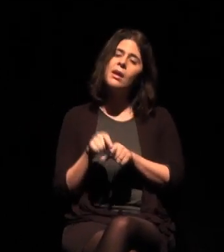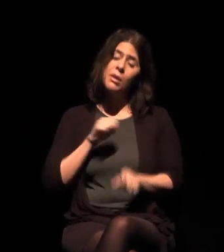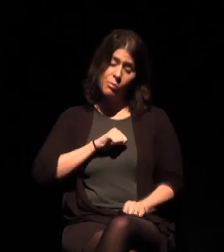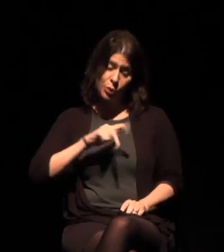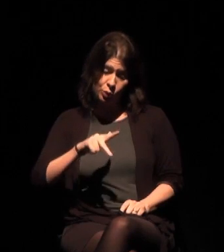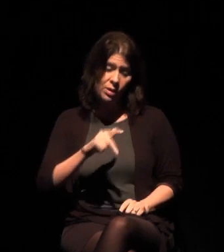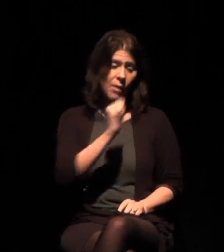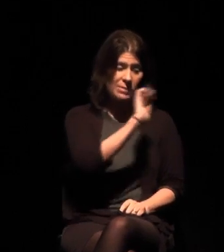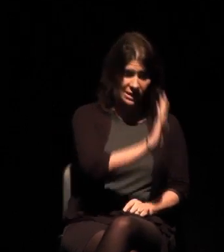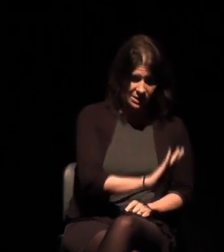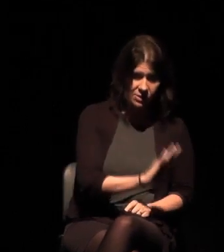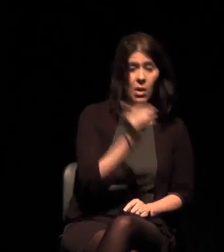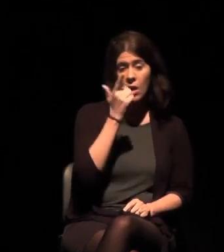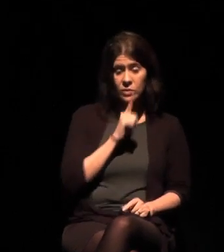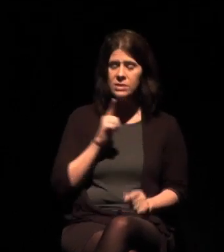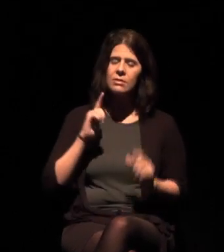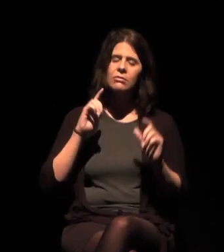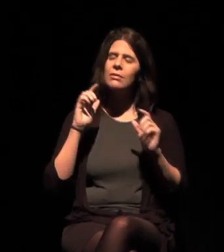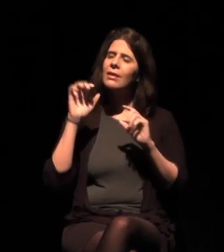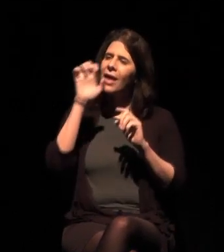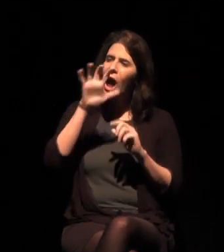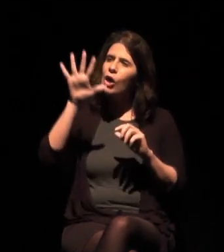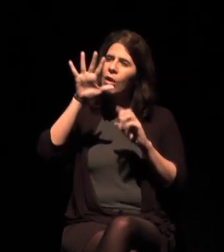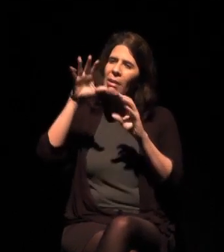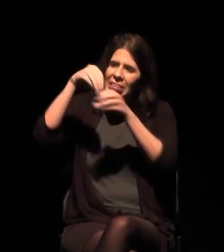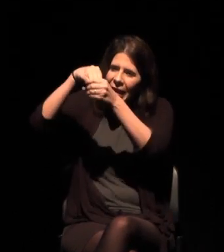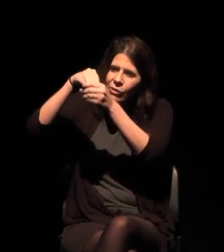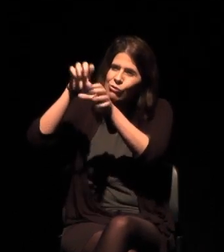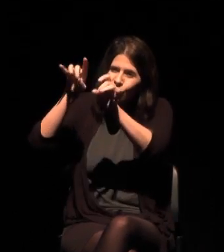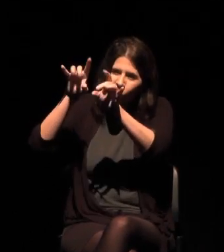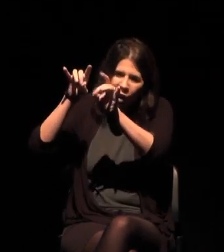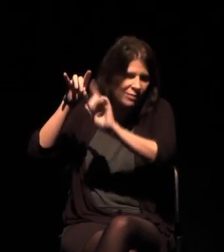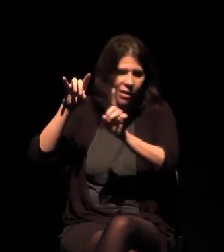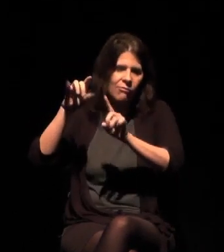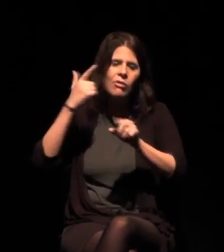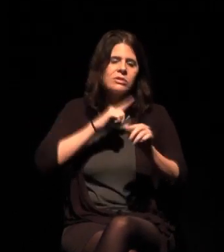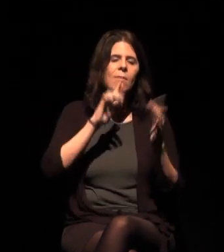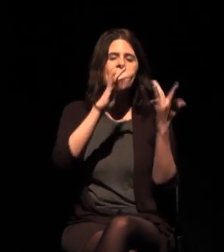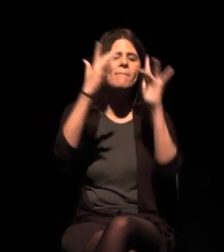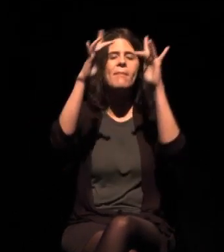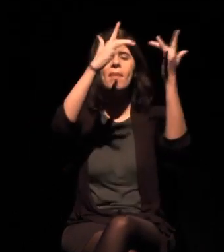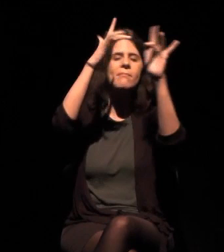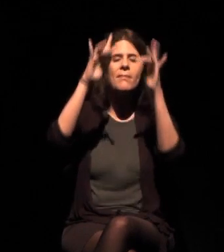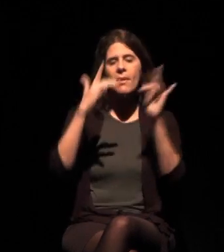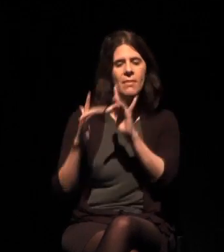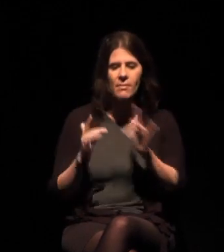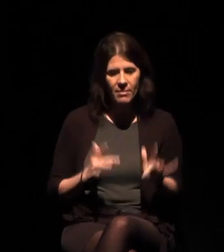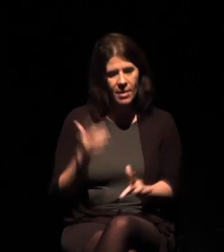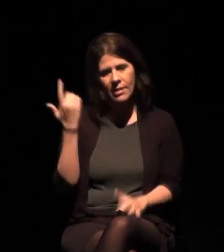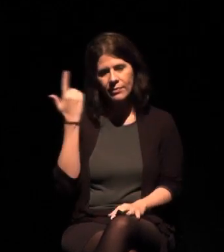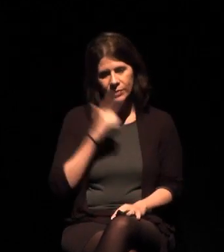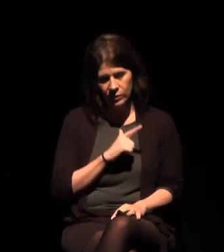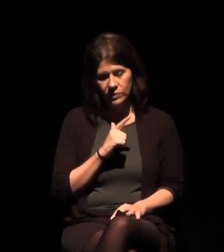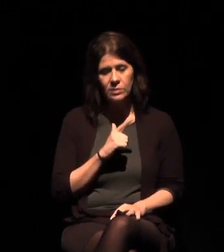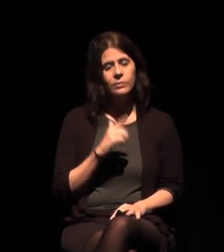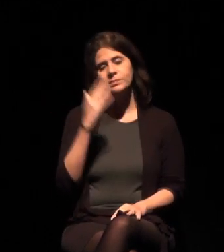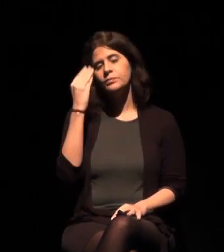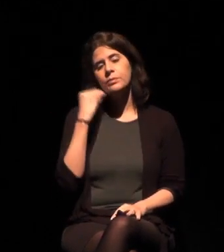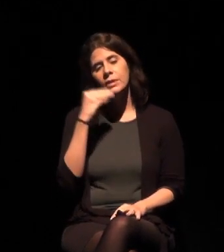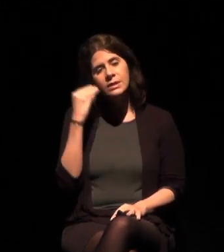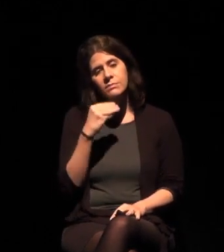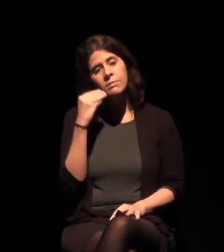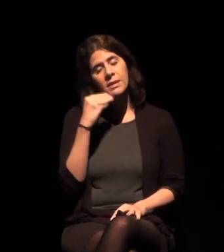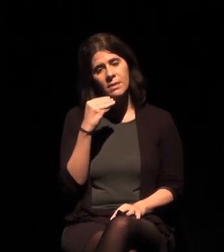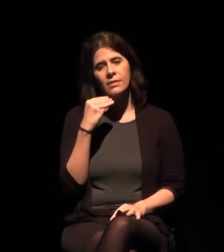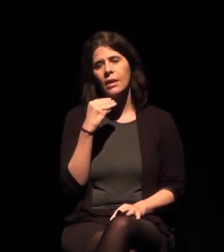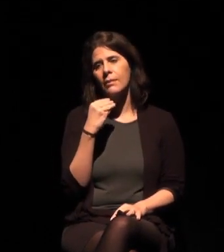pra lá do local e nesse sentido então experimentar aquilo que é muito difícil no outras